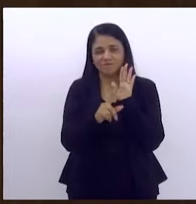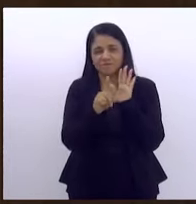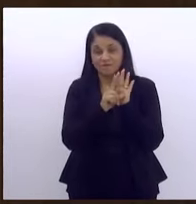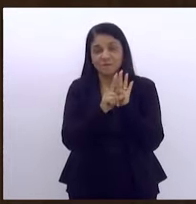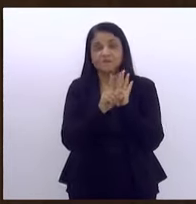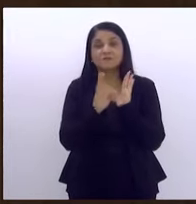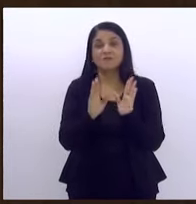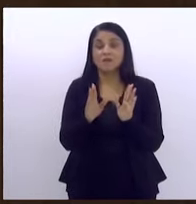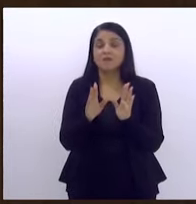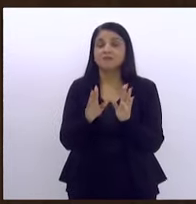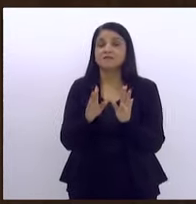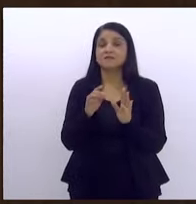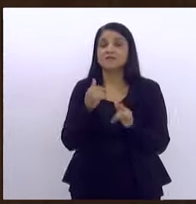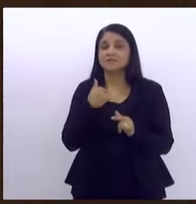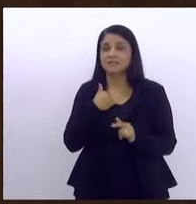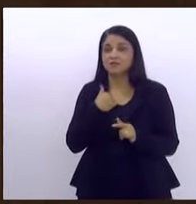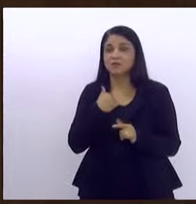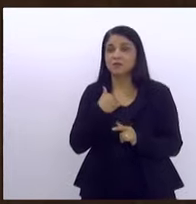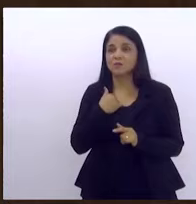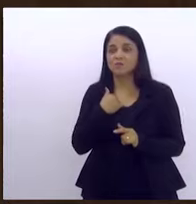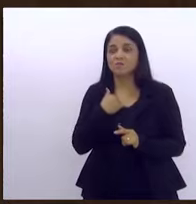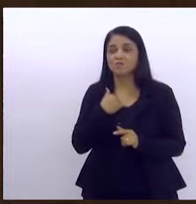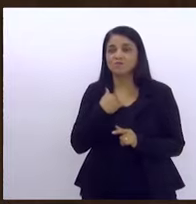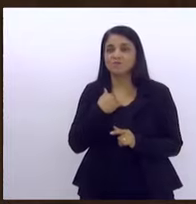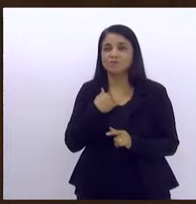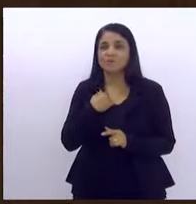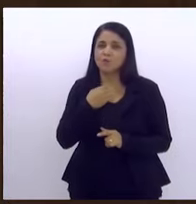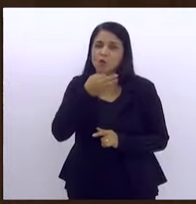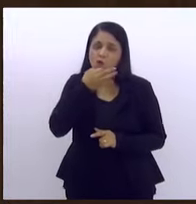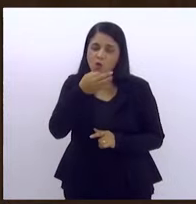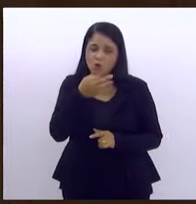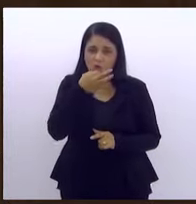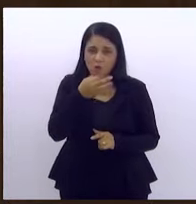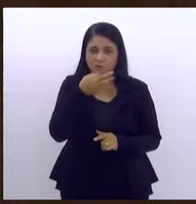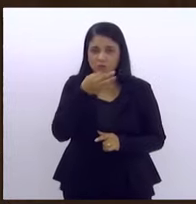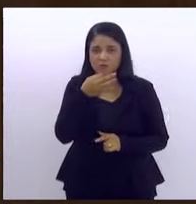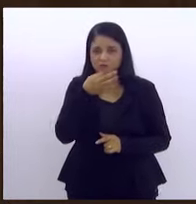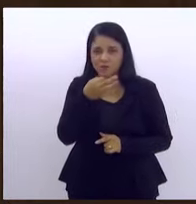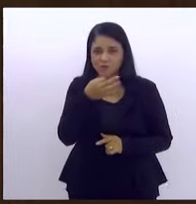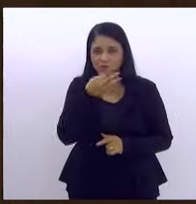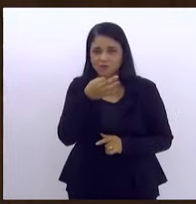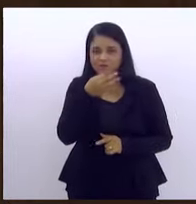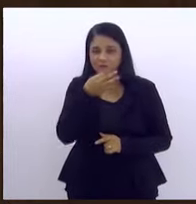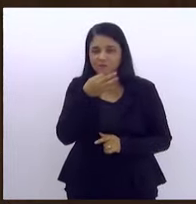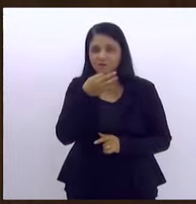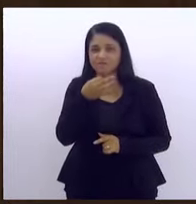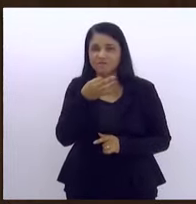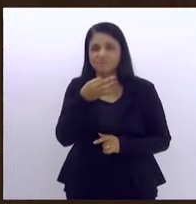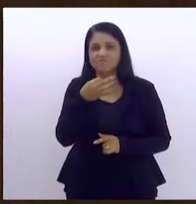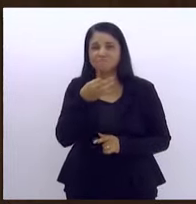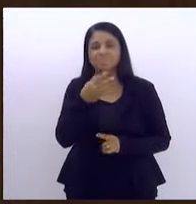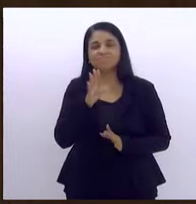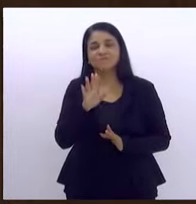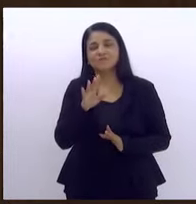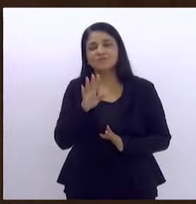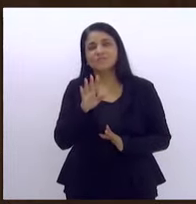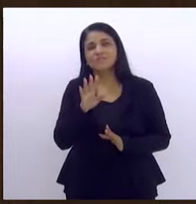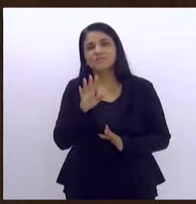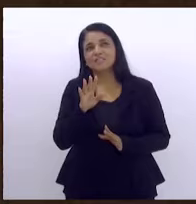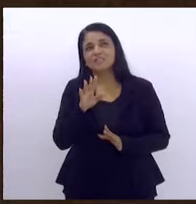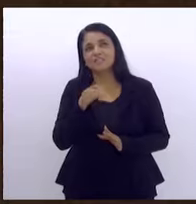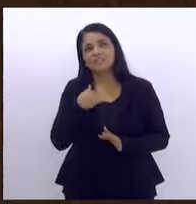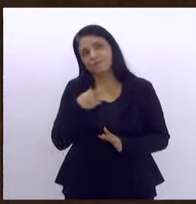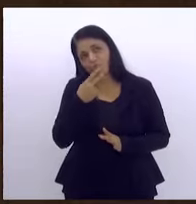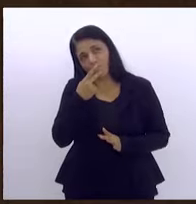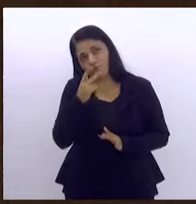e faço uma observação, essa já um pouco mais polêmica, mas só para não dizer